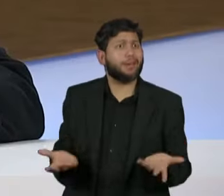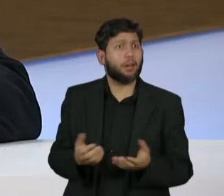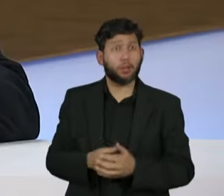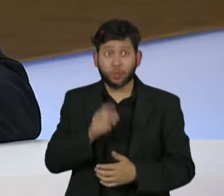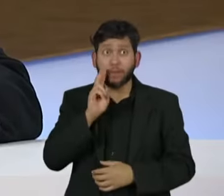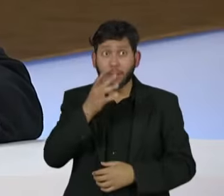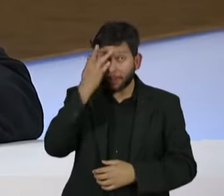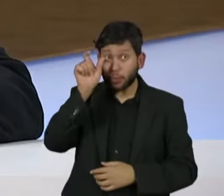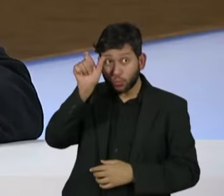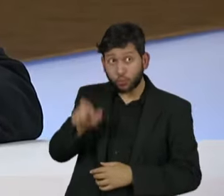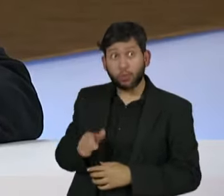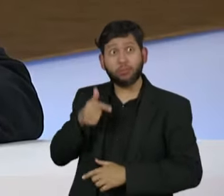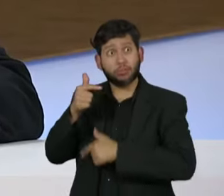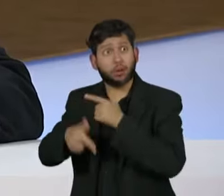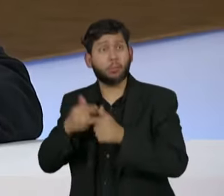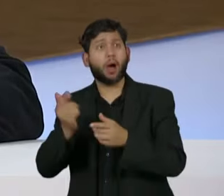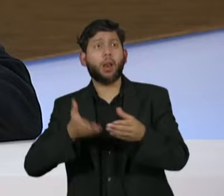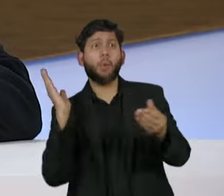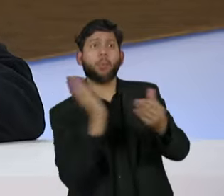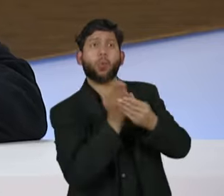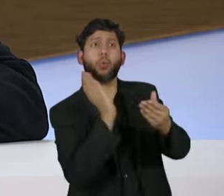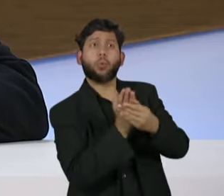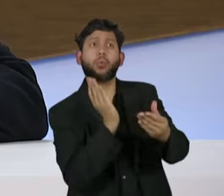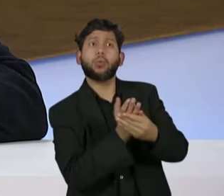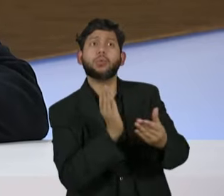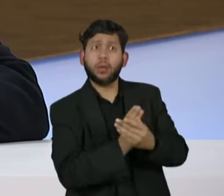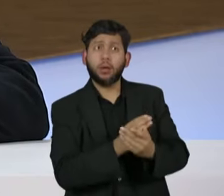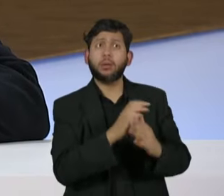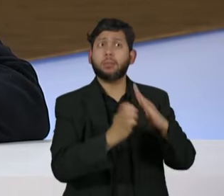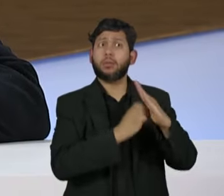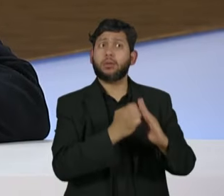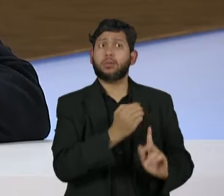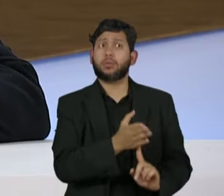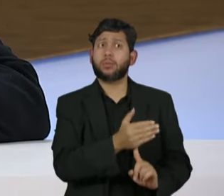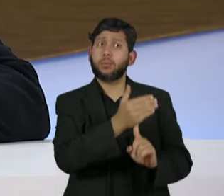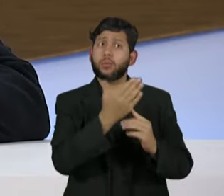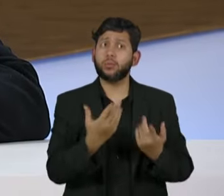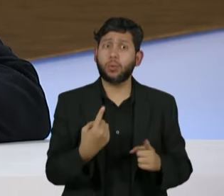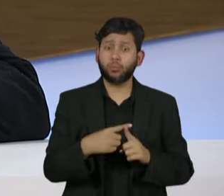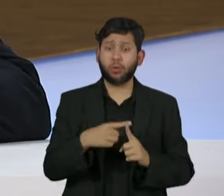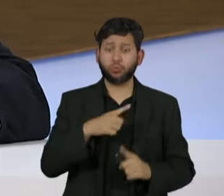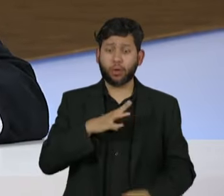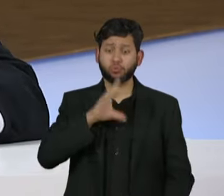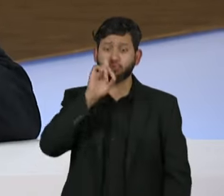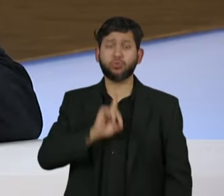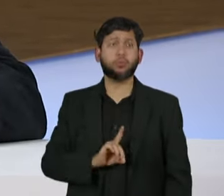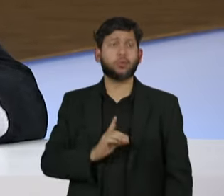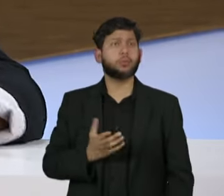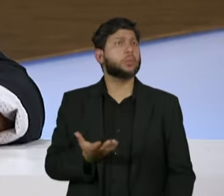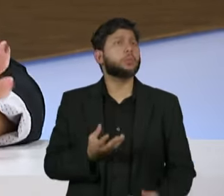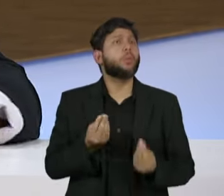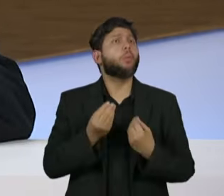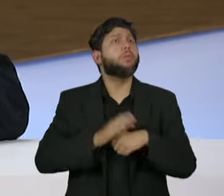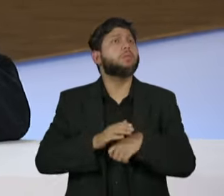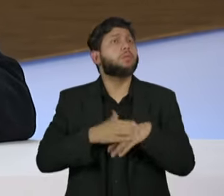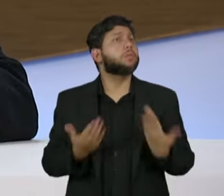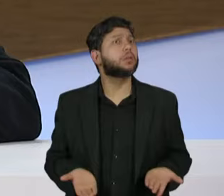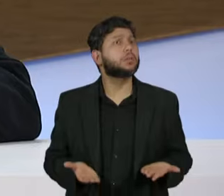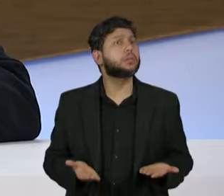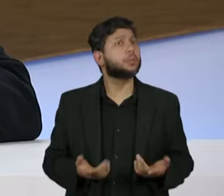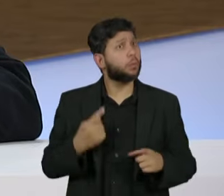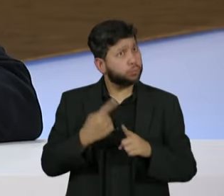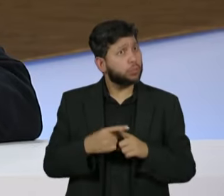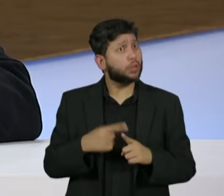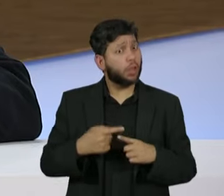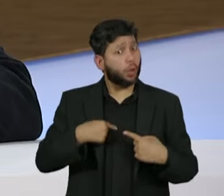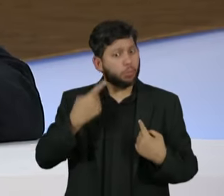processando as bactérias grandes empresas de tecnologia é como que isso vai ficar porque a gente tem uma realmente